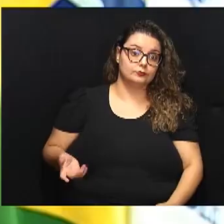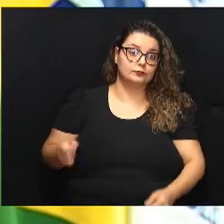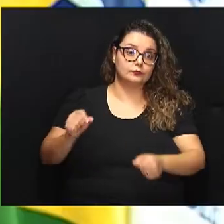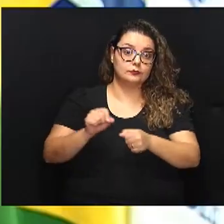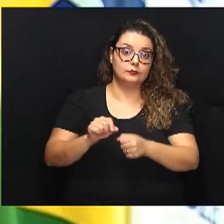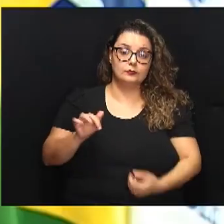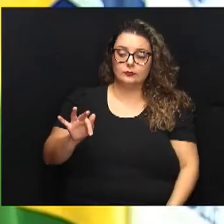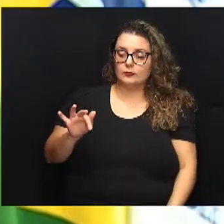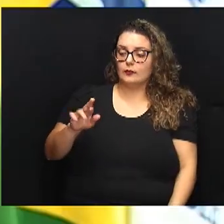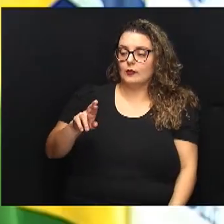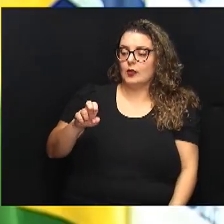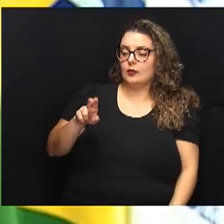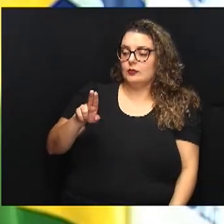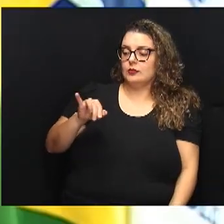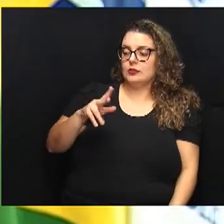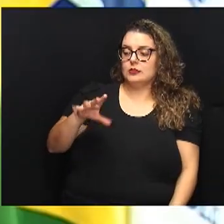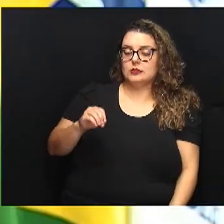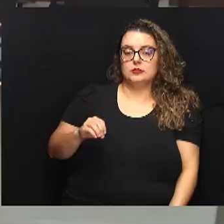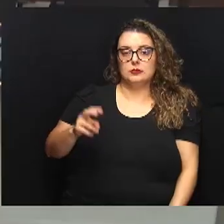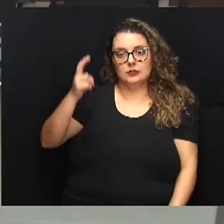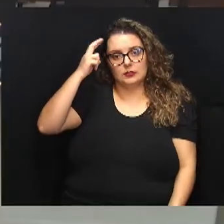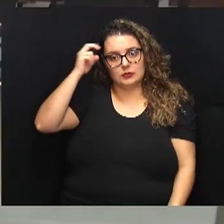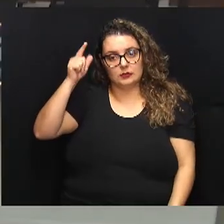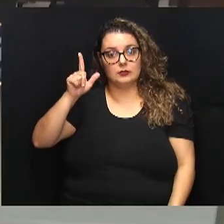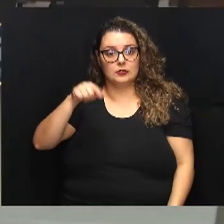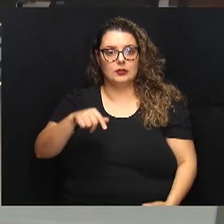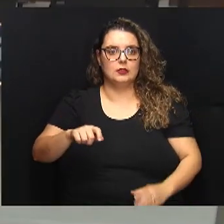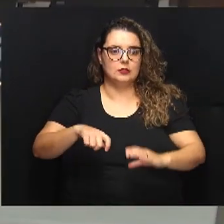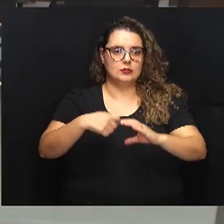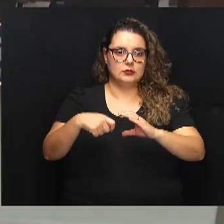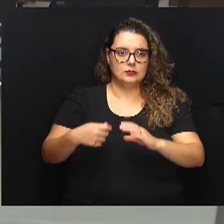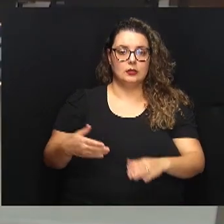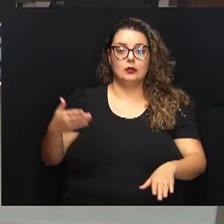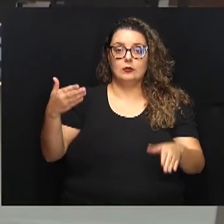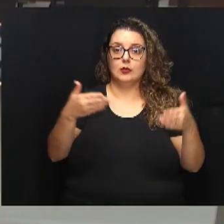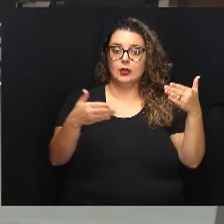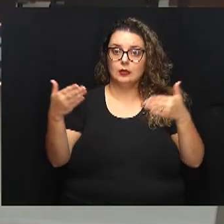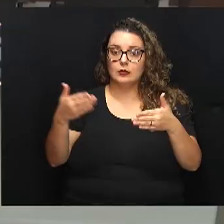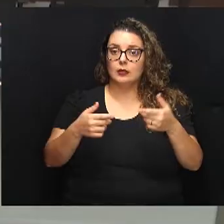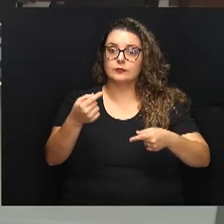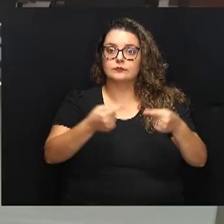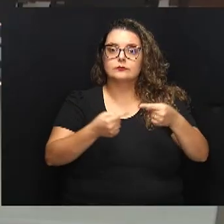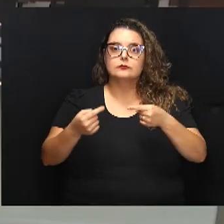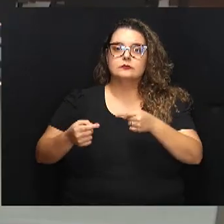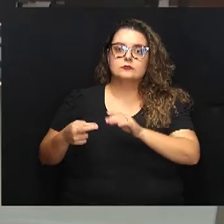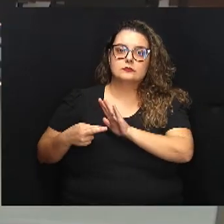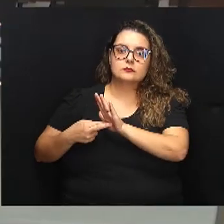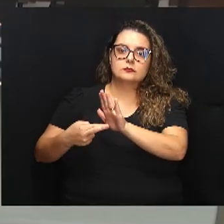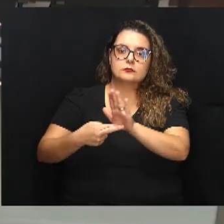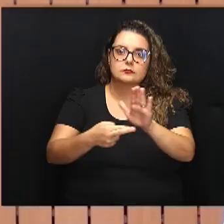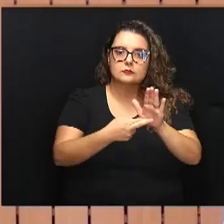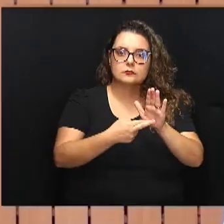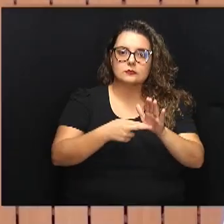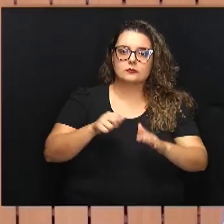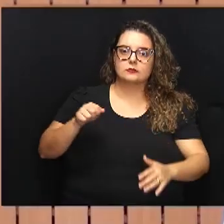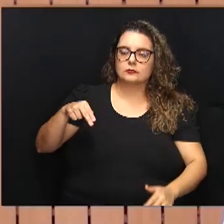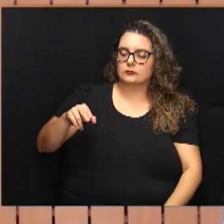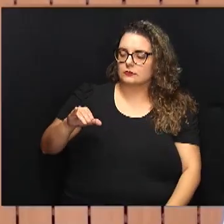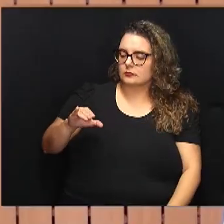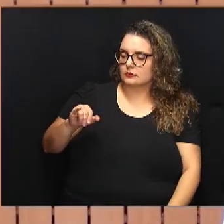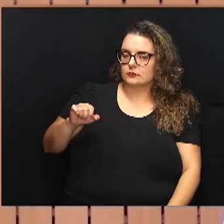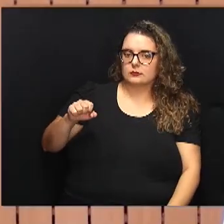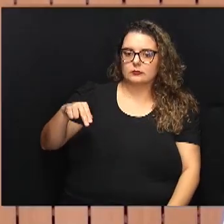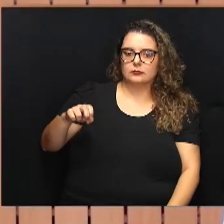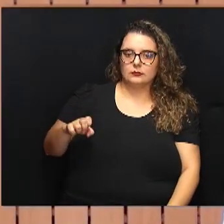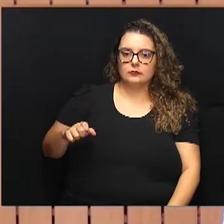fruição dessa cultura que é a cultura cinematográfica. Também participaram dos debates representantes da Ancine, a